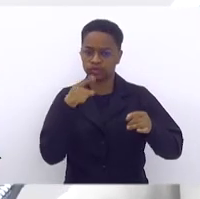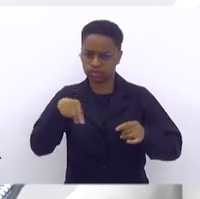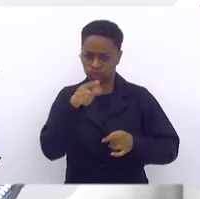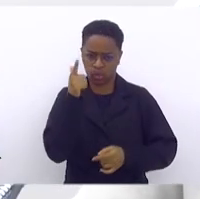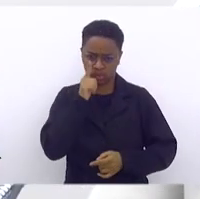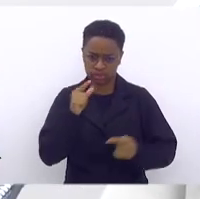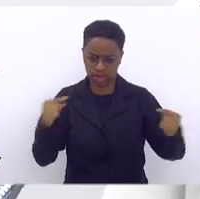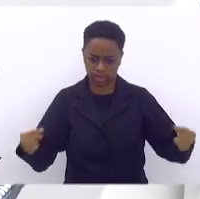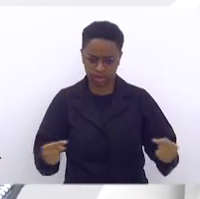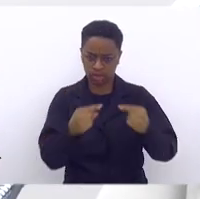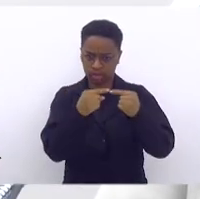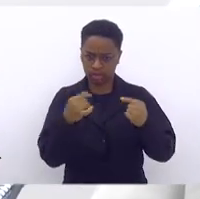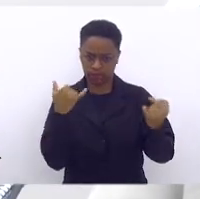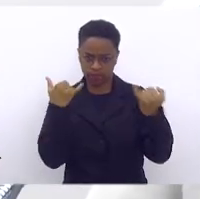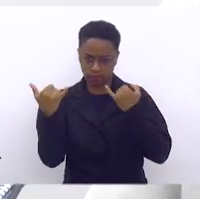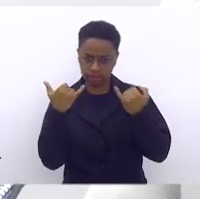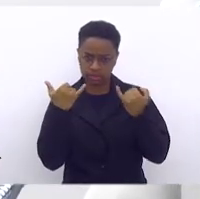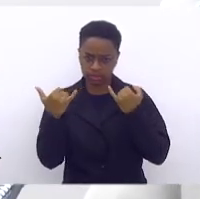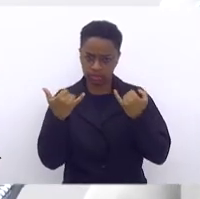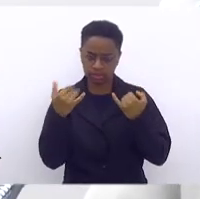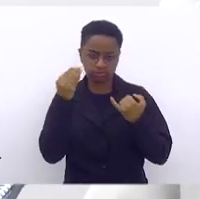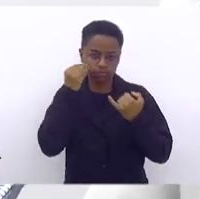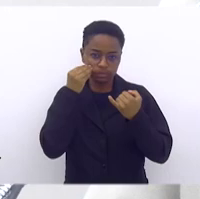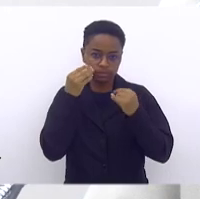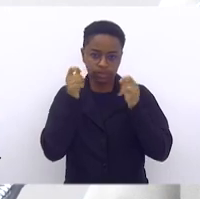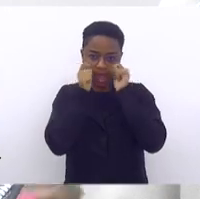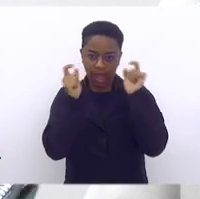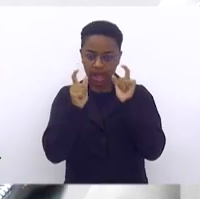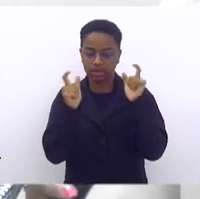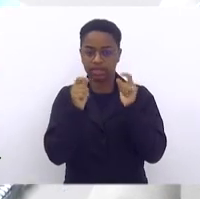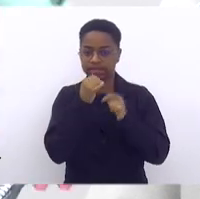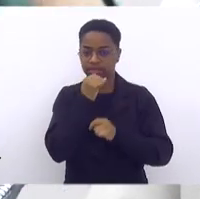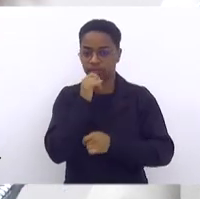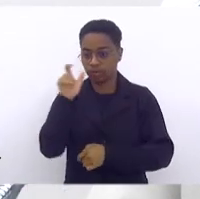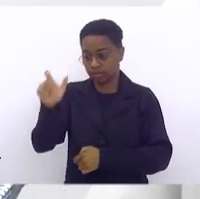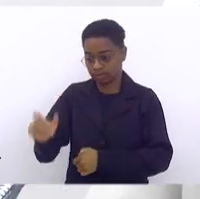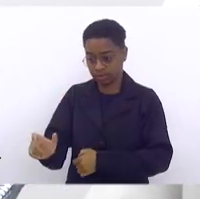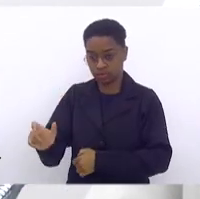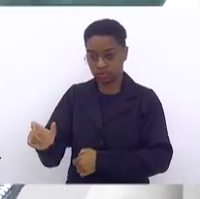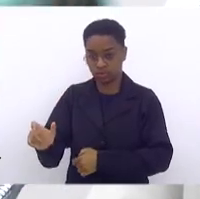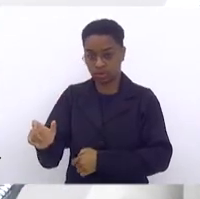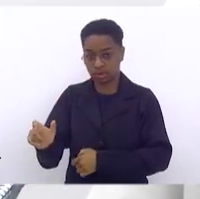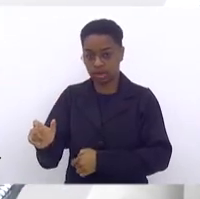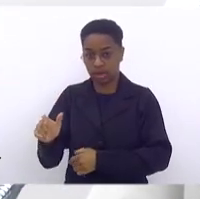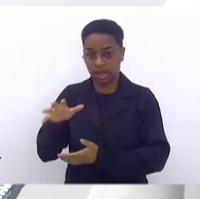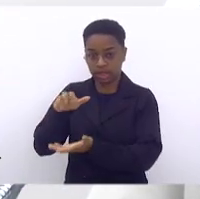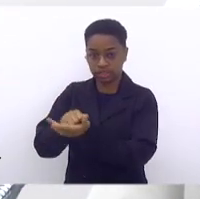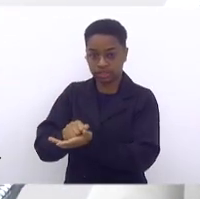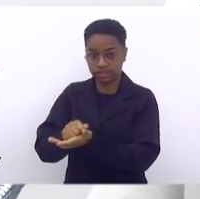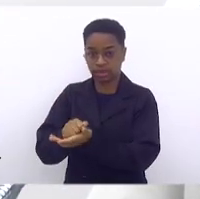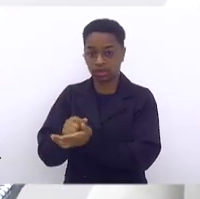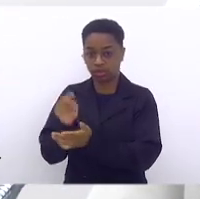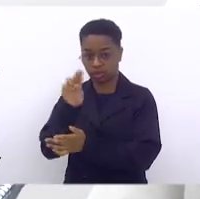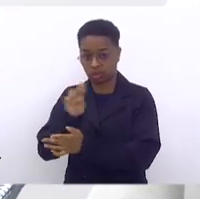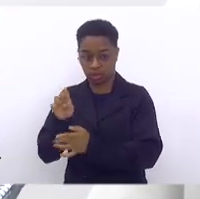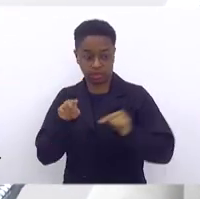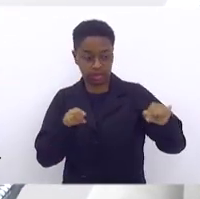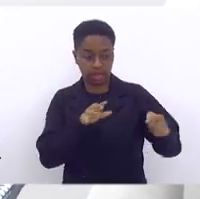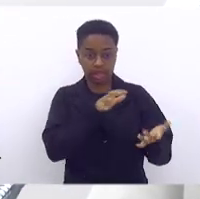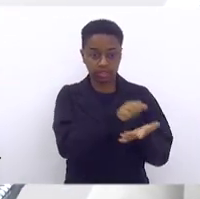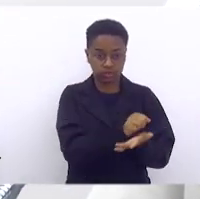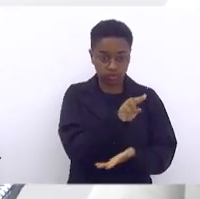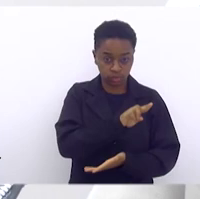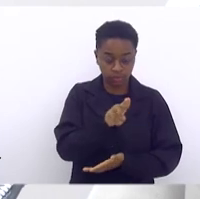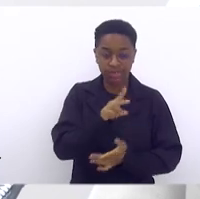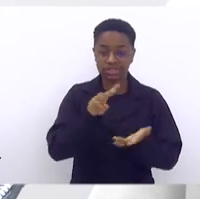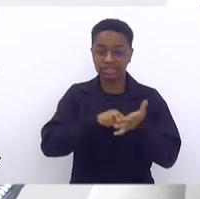esse cruzamento de dados para o alerta ser mais forte ainda? Porque se uma pessoa que não tem nada a ver faz de uma pessoa, a outra vem e faz da mesma pessoa, significa que ali é um alerta